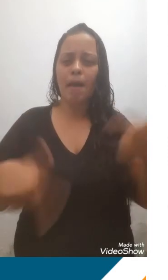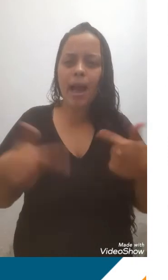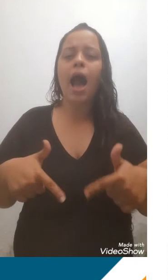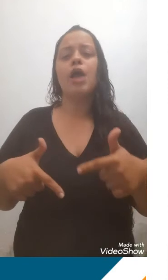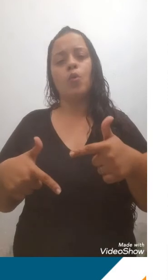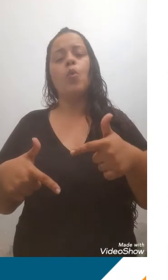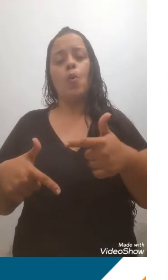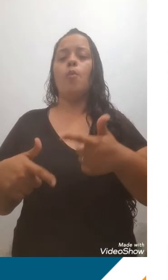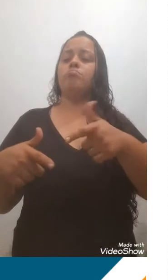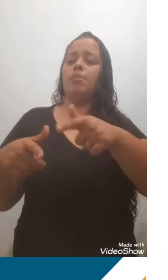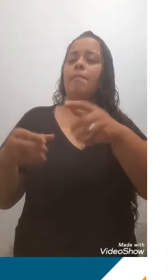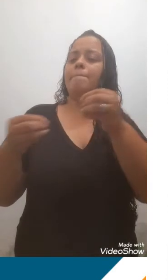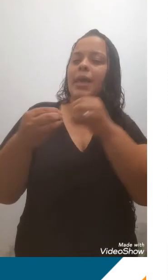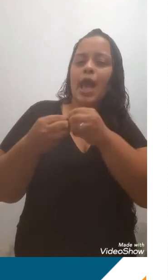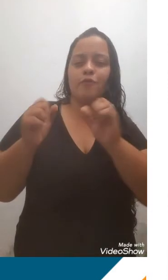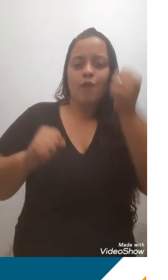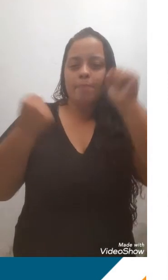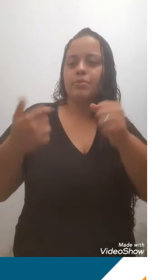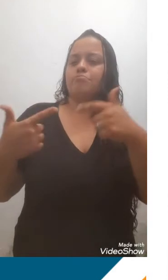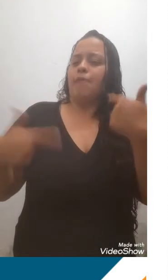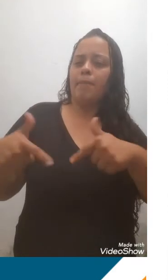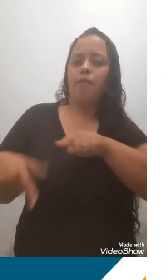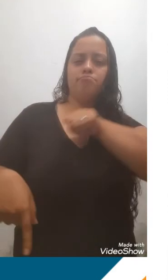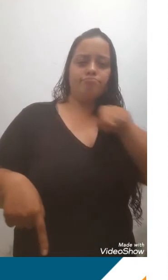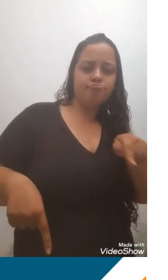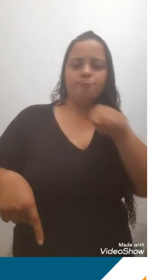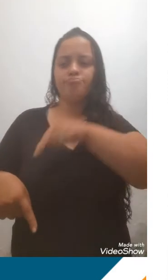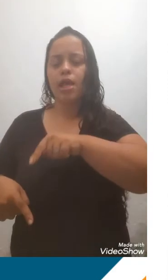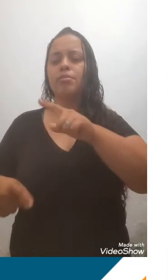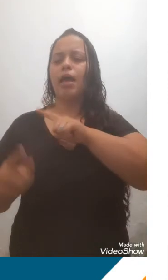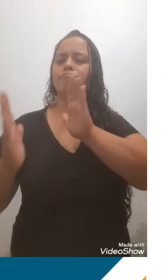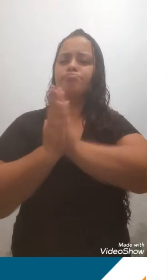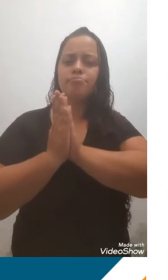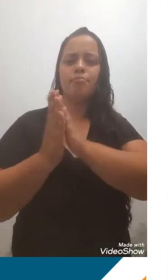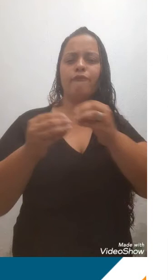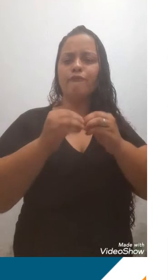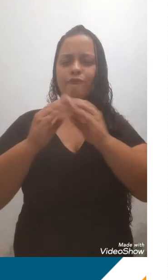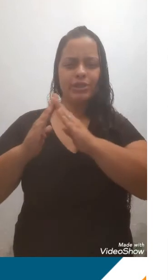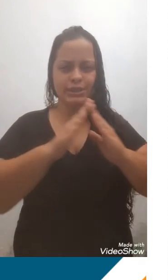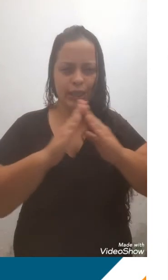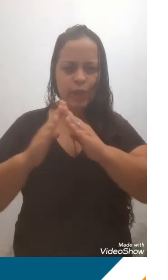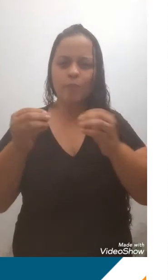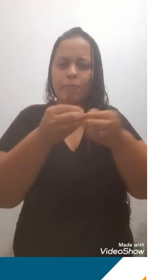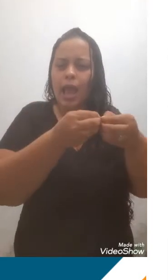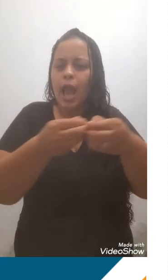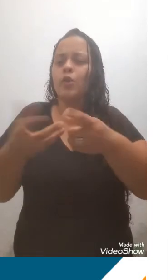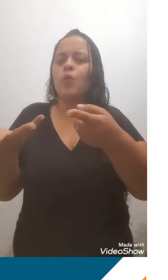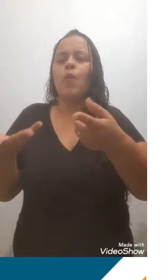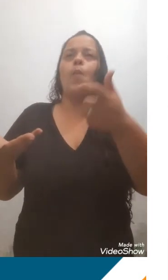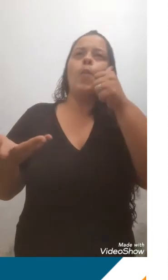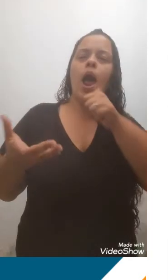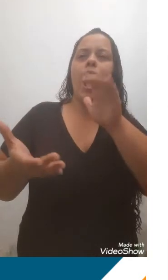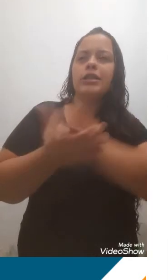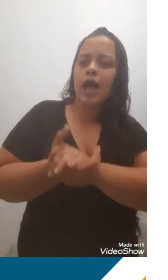eles eram vizinhos, né? Eles tinham mulheres, filhos, uma vida muito